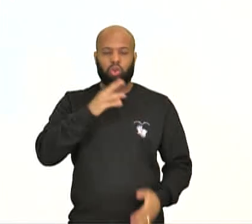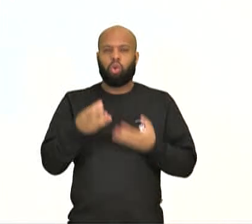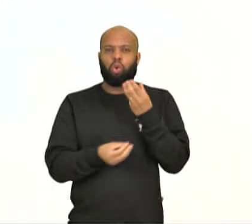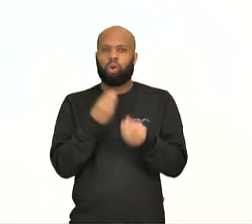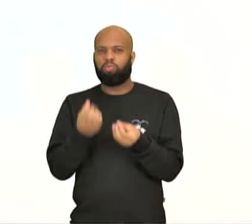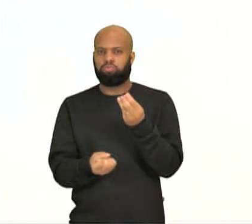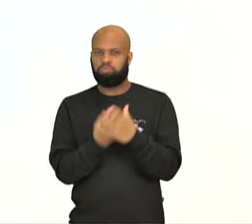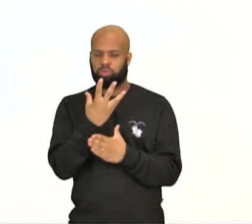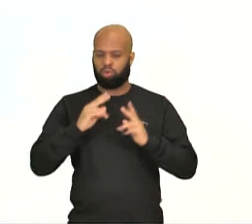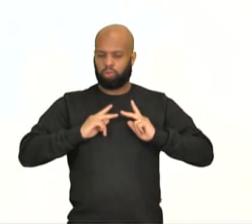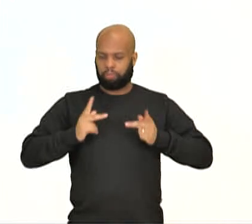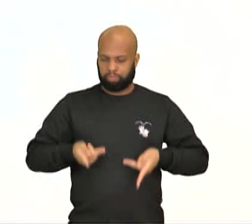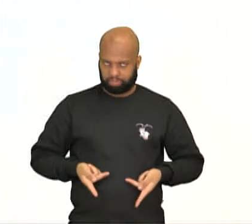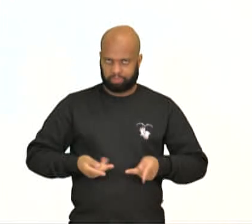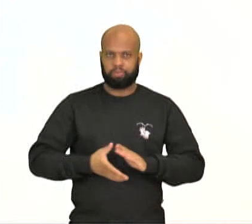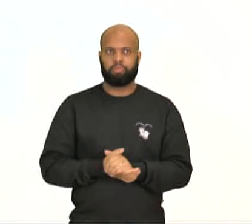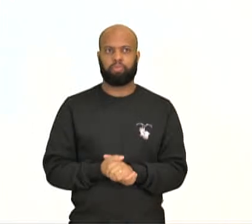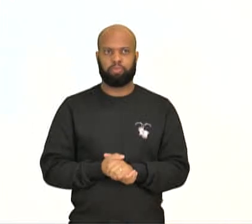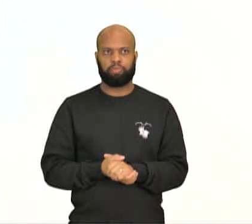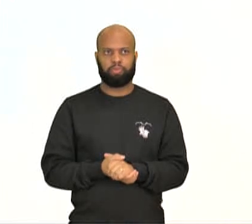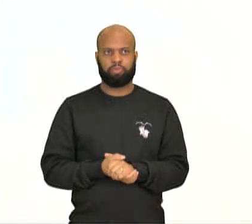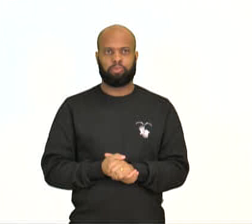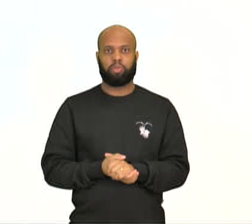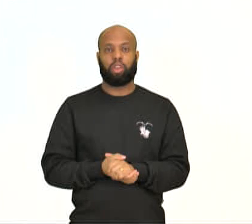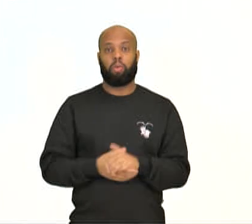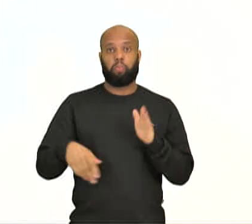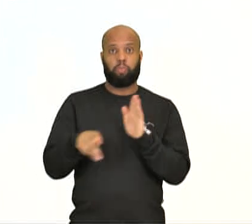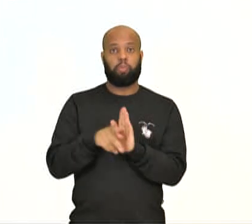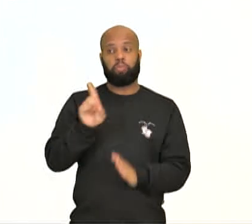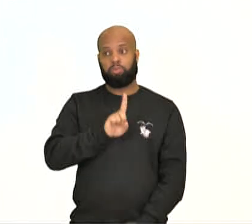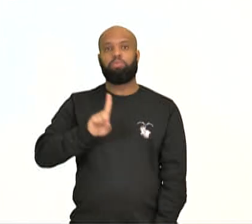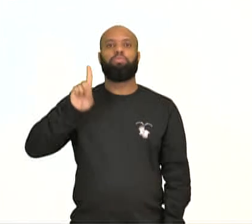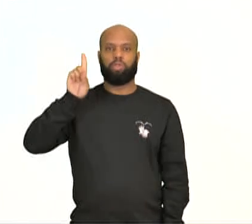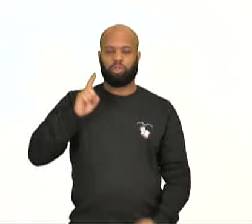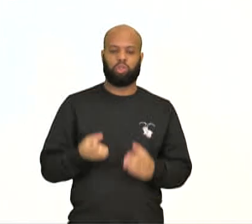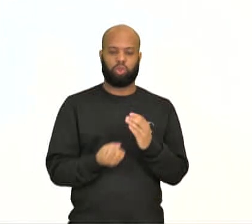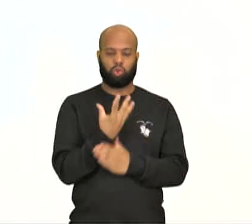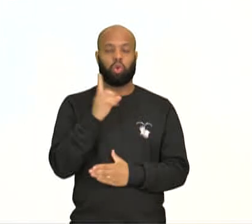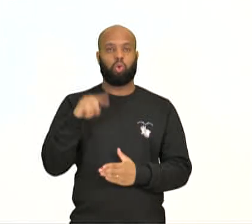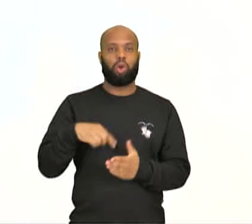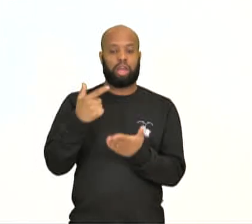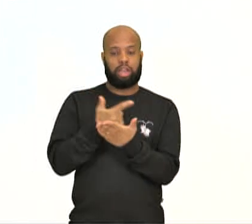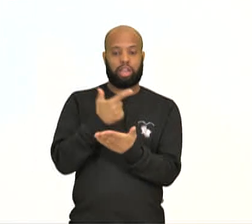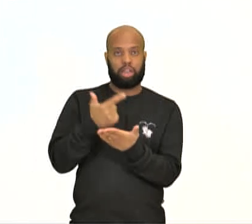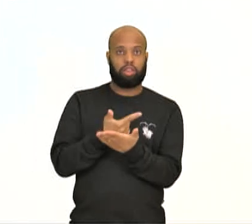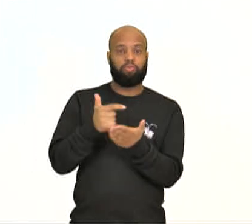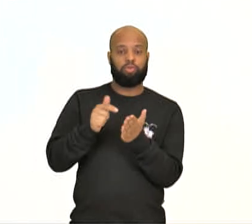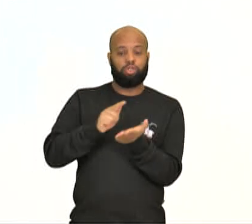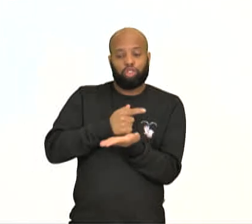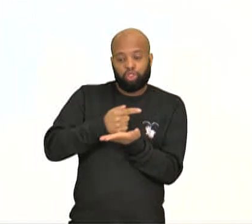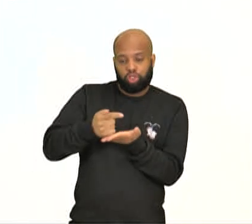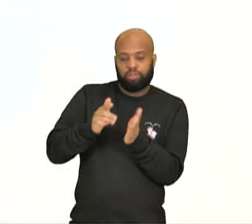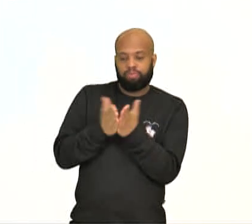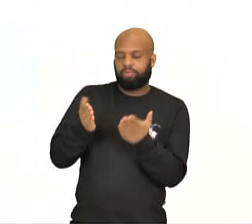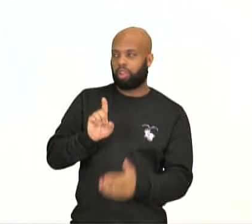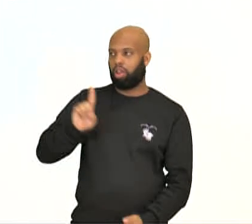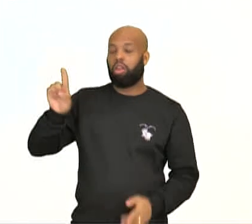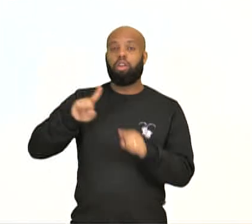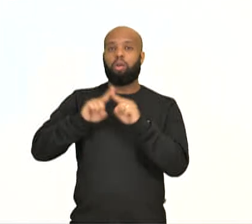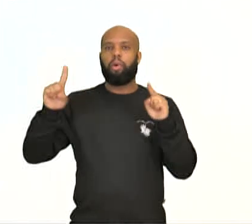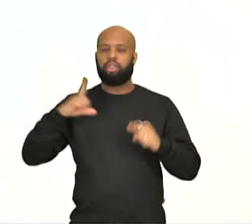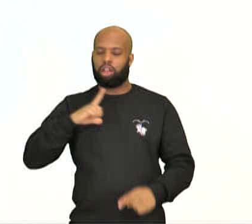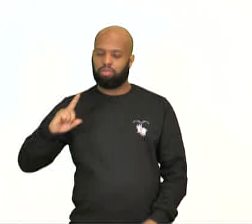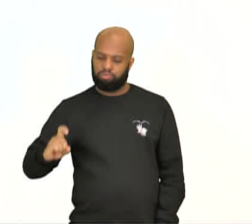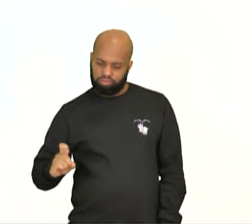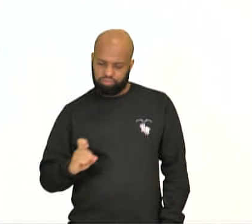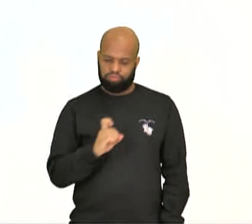do homem, ou melhor, de seres humanos, por um poder supremo. Por exemplo, o livro Gênesis da Bíblia. Já o evolucionismo é uma teoria